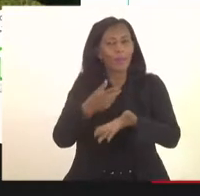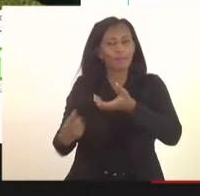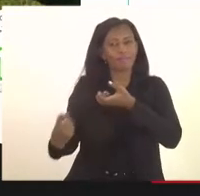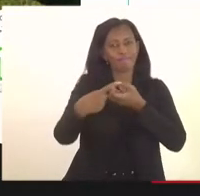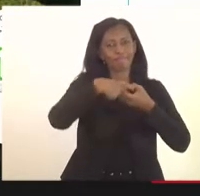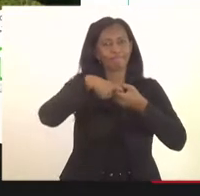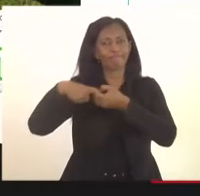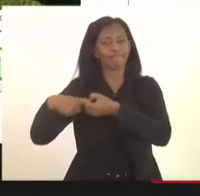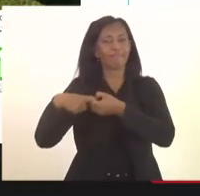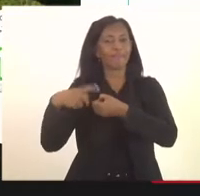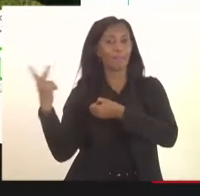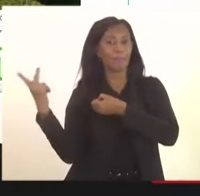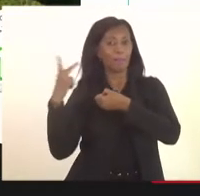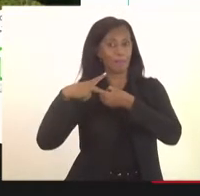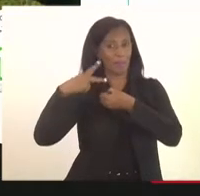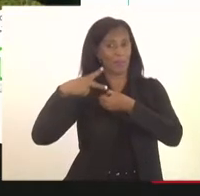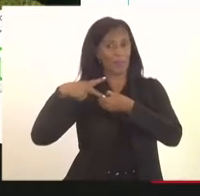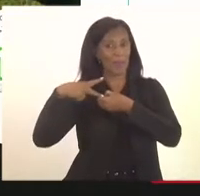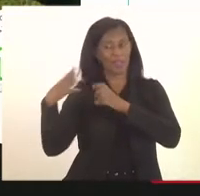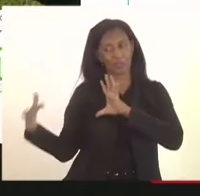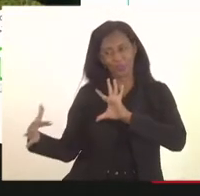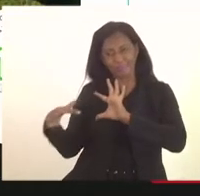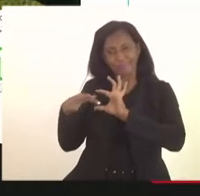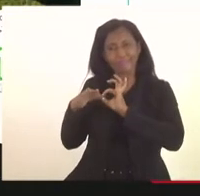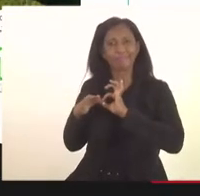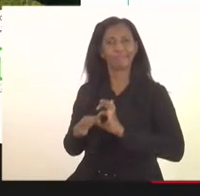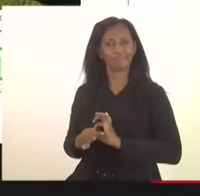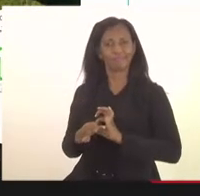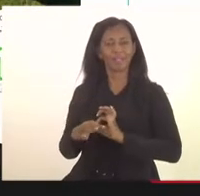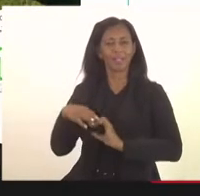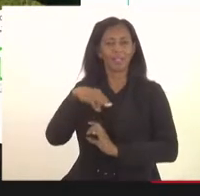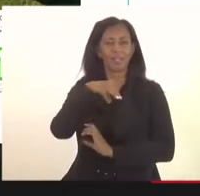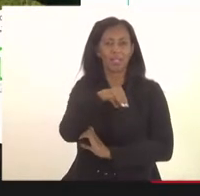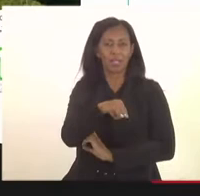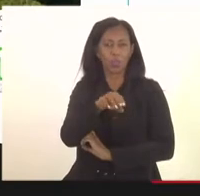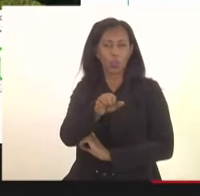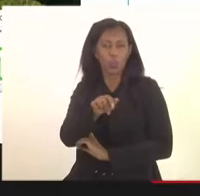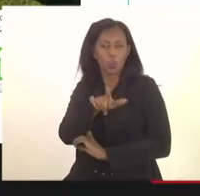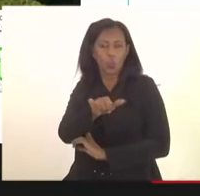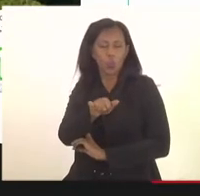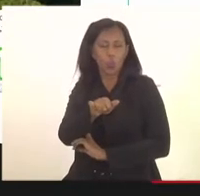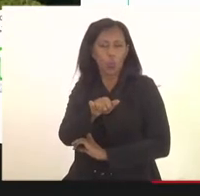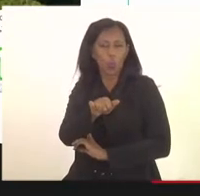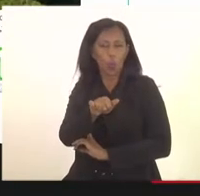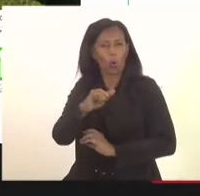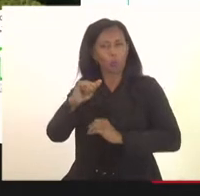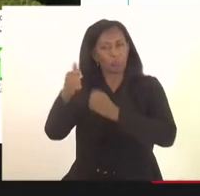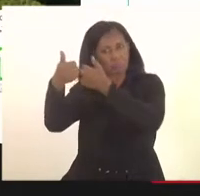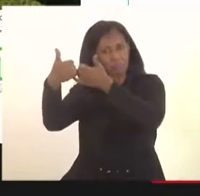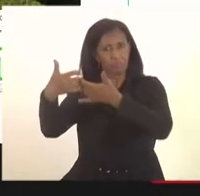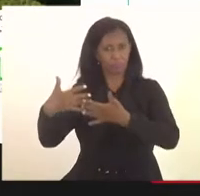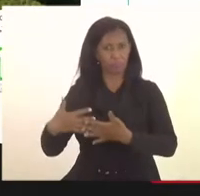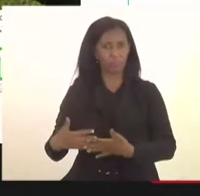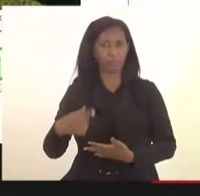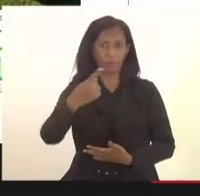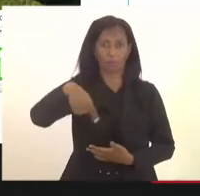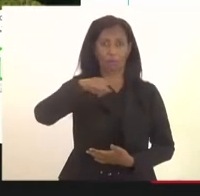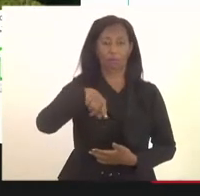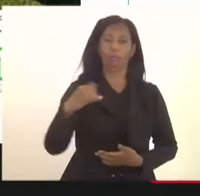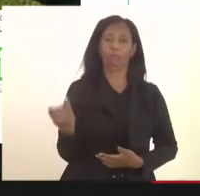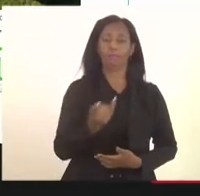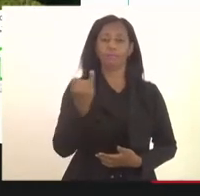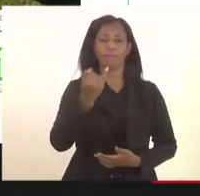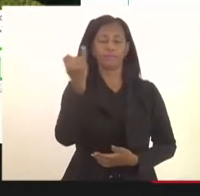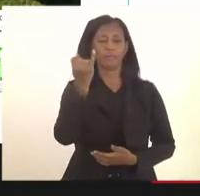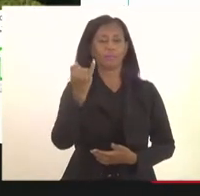Petrobras no campo Tartaruga Verde e no módulo 3 de Espadarte. Depois a gente vai falar em mais detalhes disso, que eu acho bastante importante falar sobre